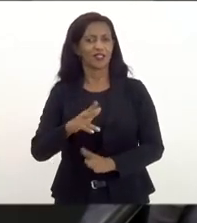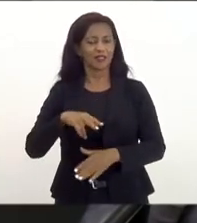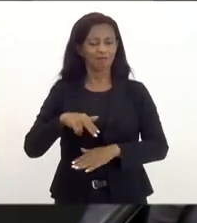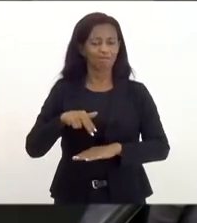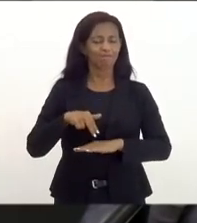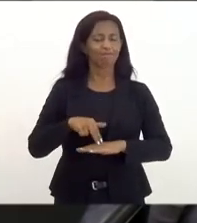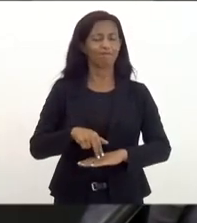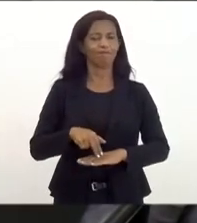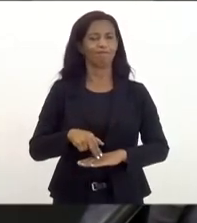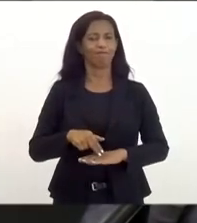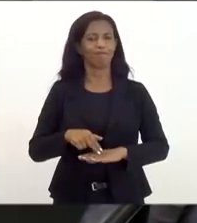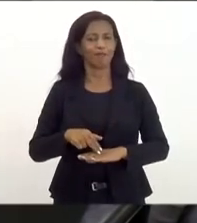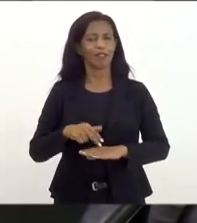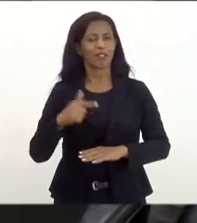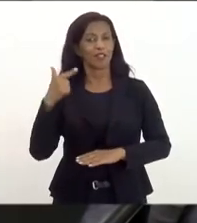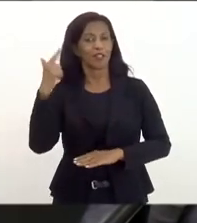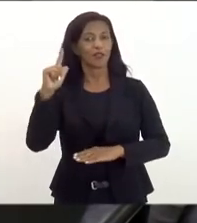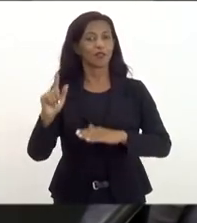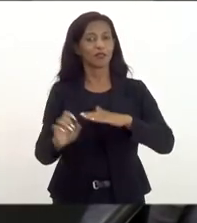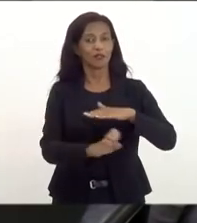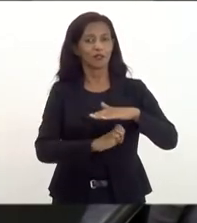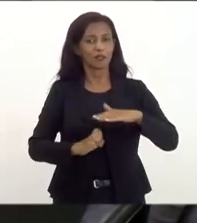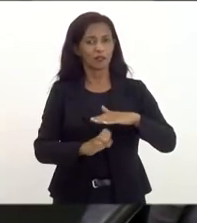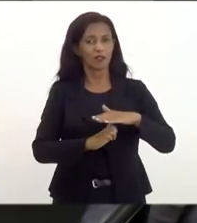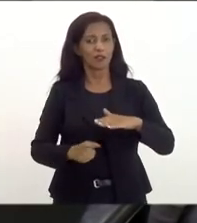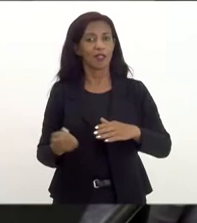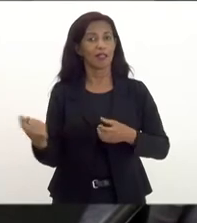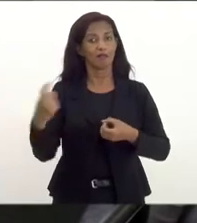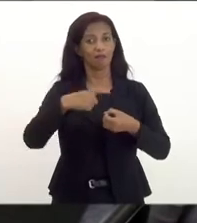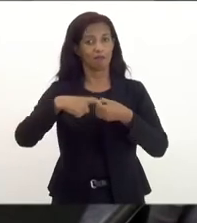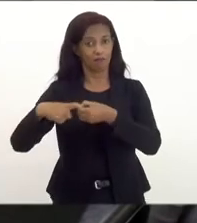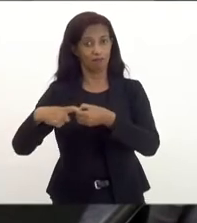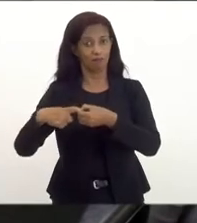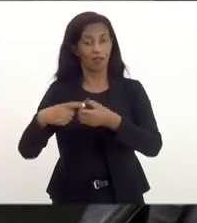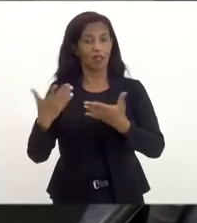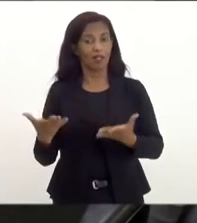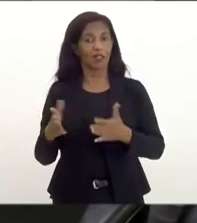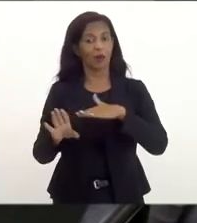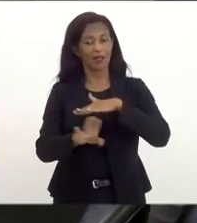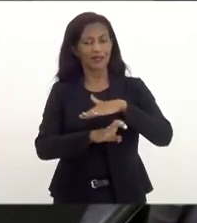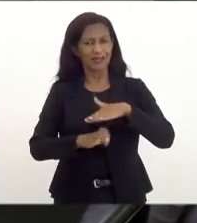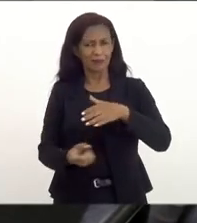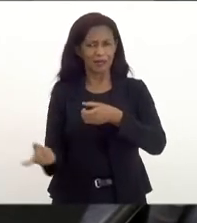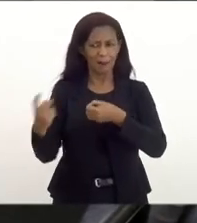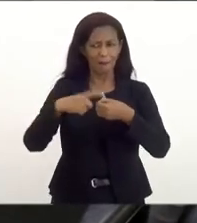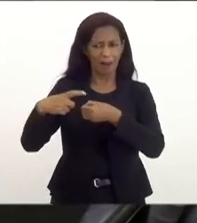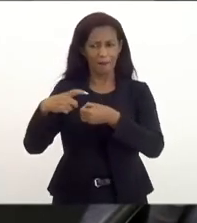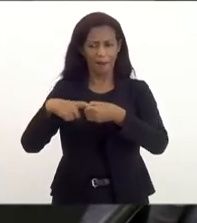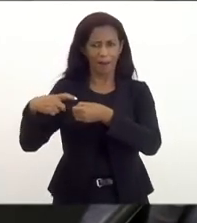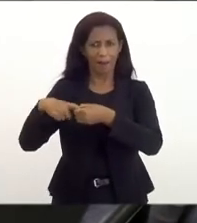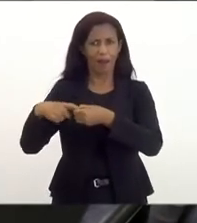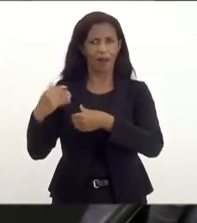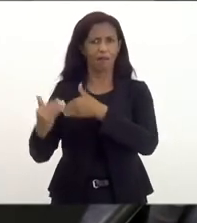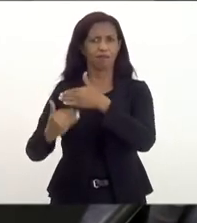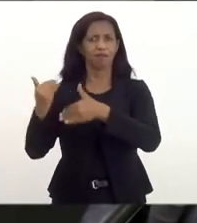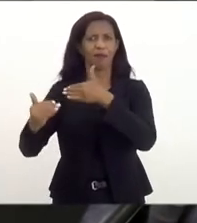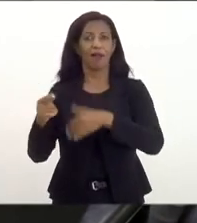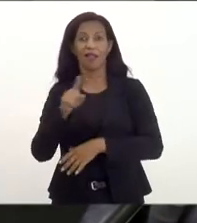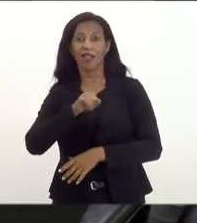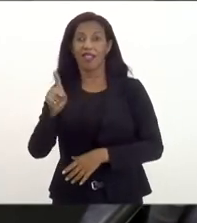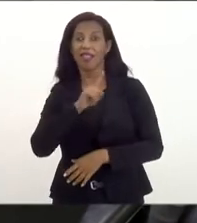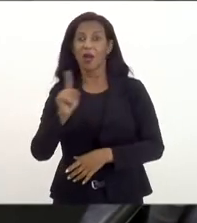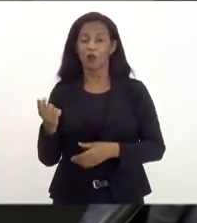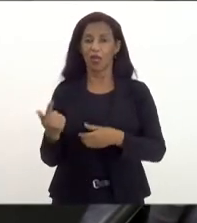celebridade enorme mas outras empresas dependente Então as empresas dependentes deram um avanço mas não